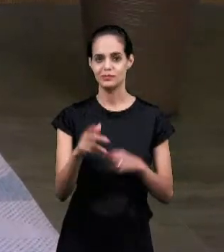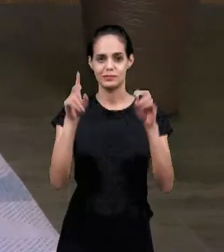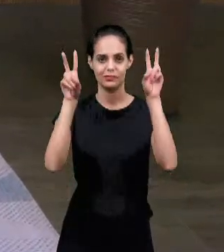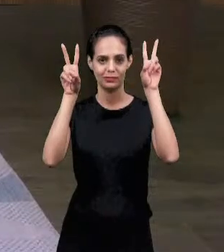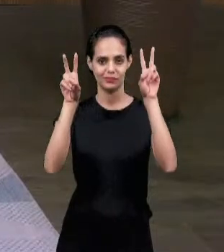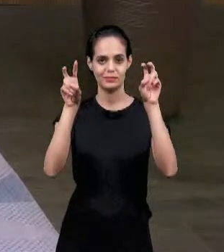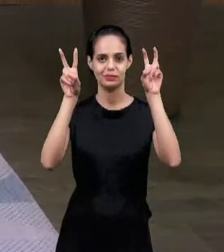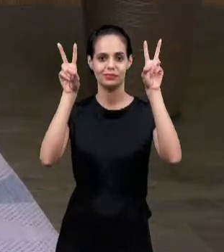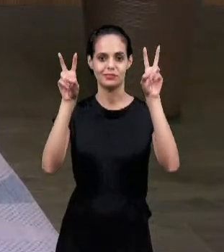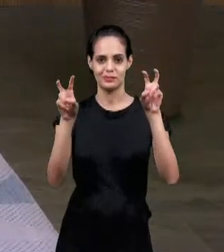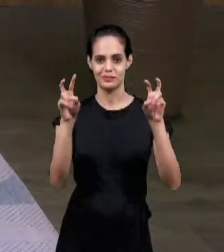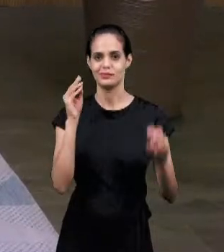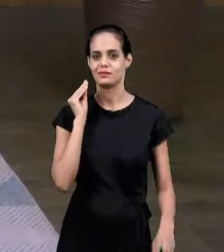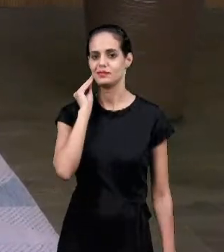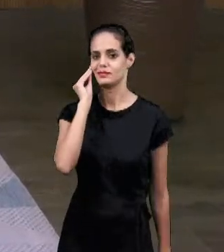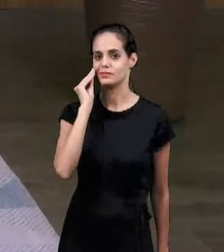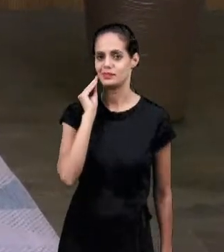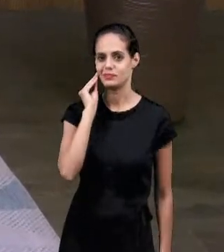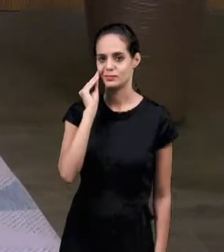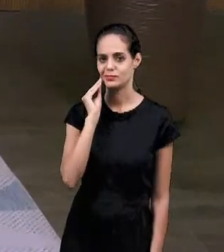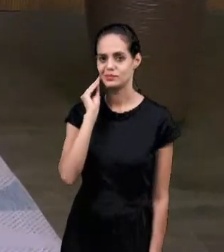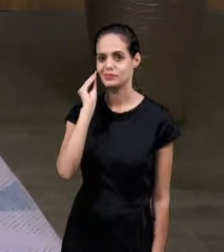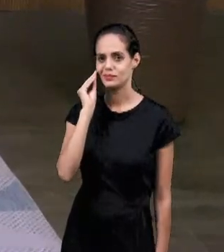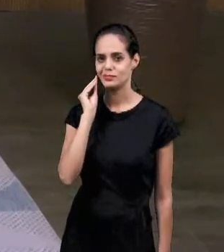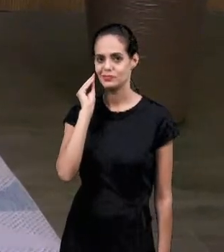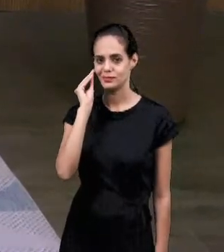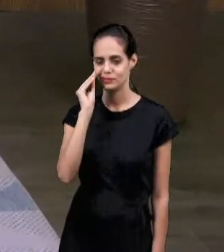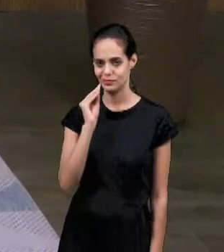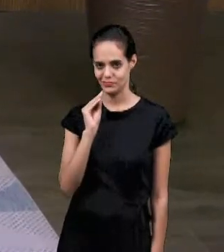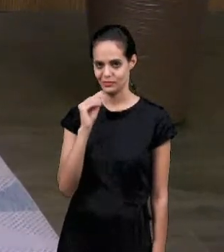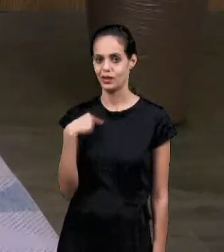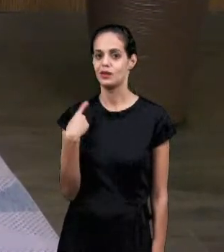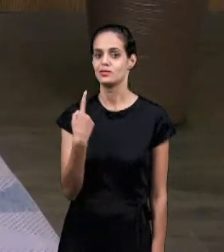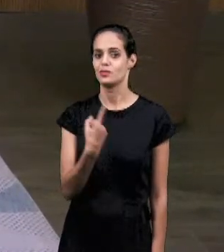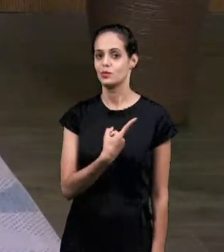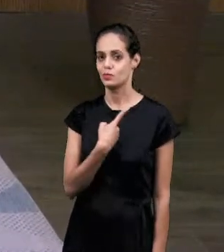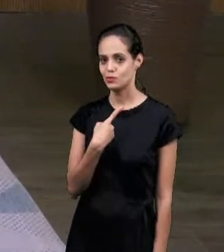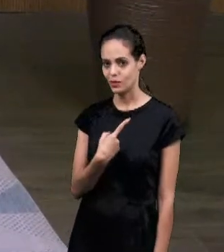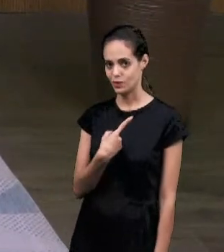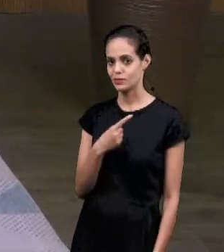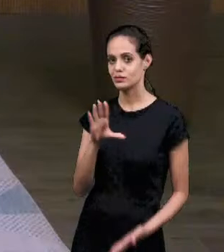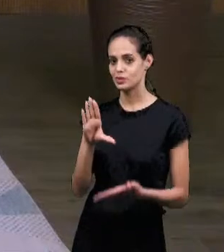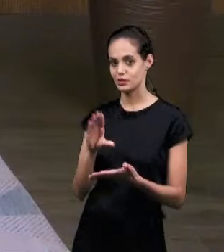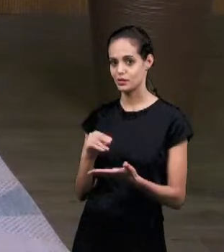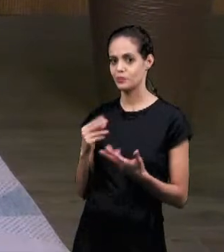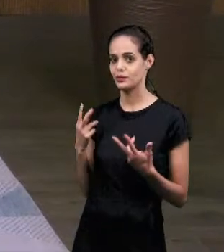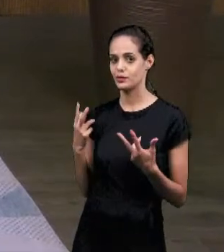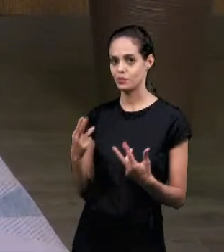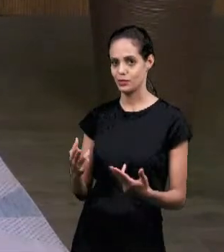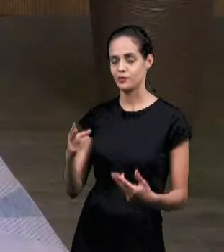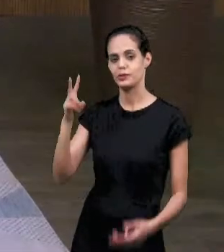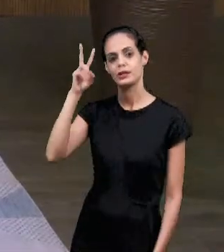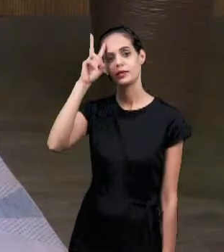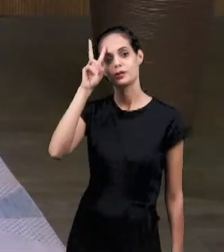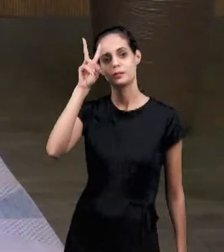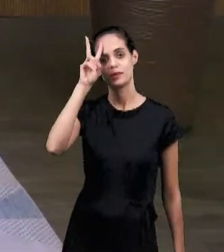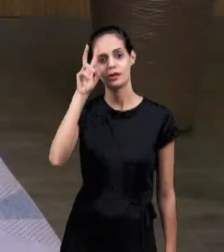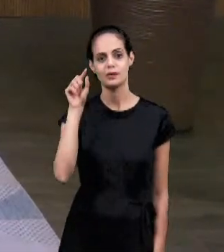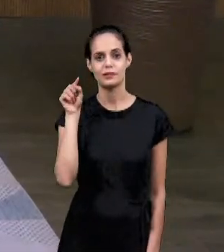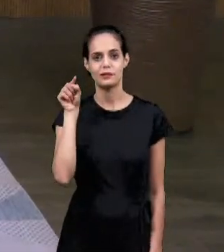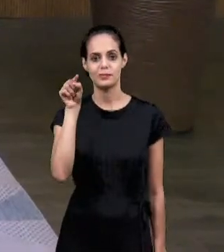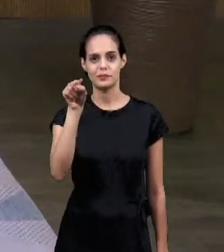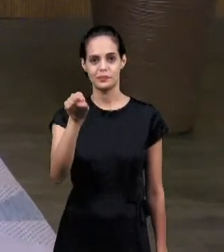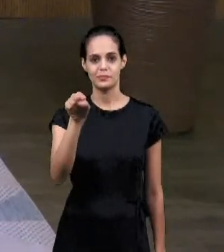uma experiência que vai servir de exemplo para nós. E eu quero lembrar aos